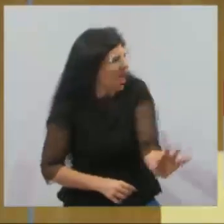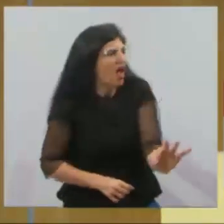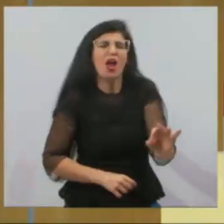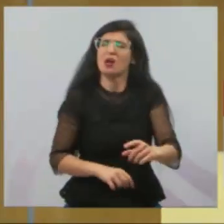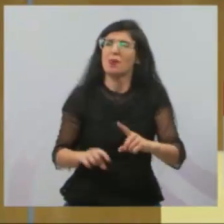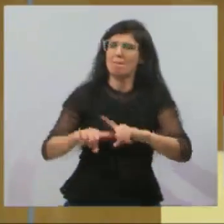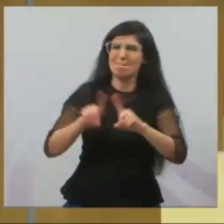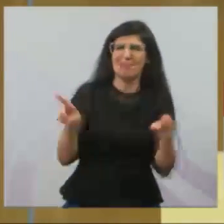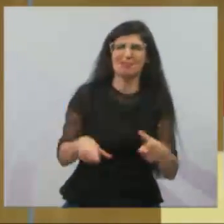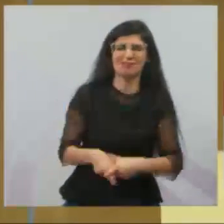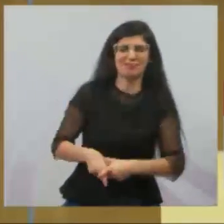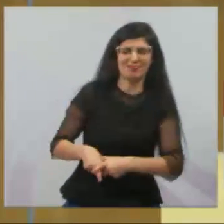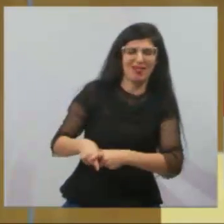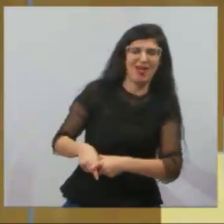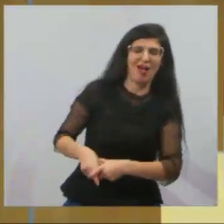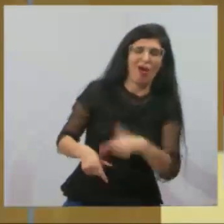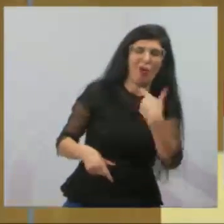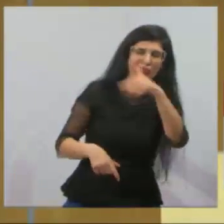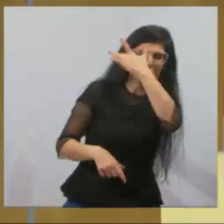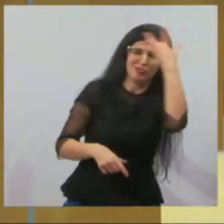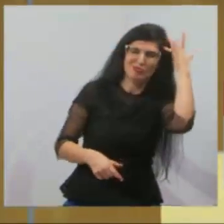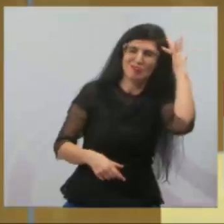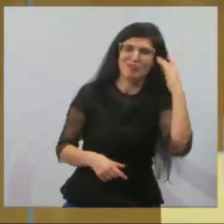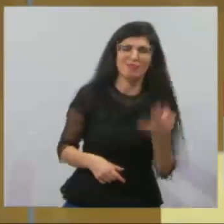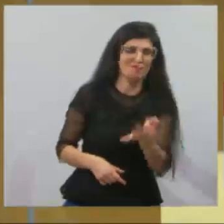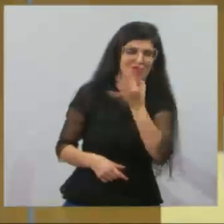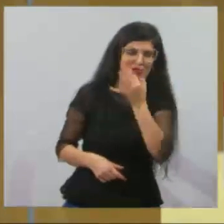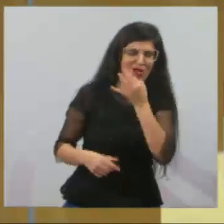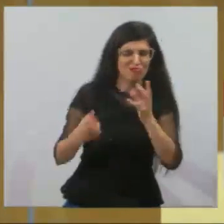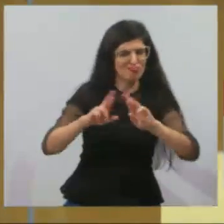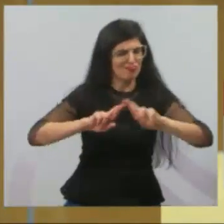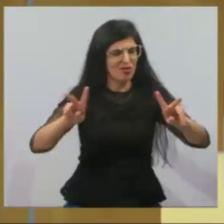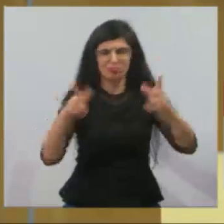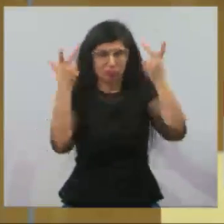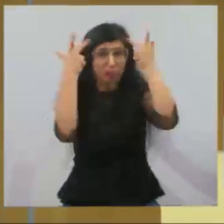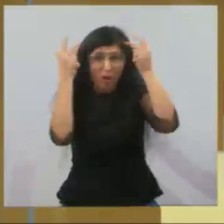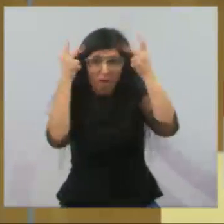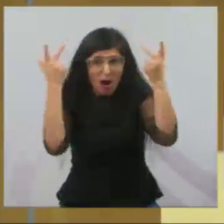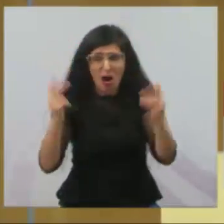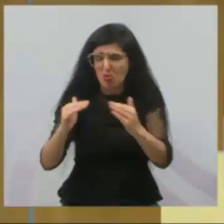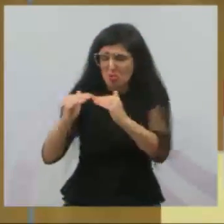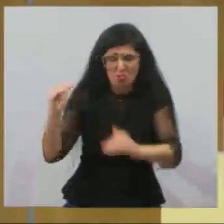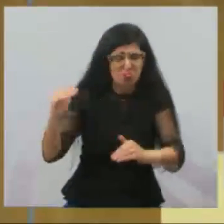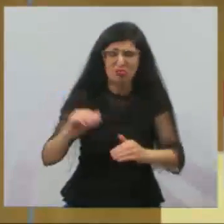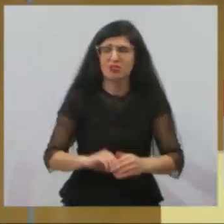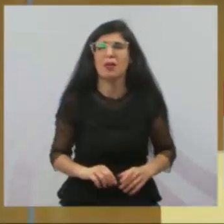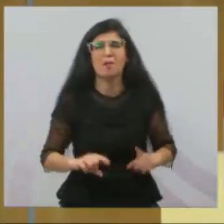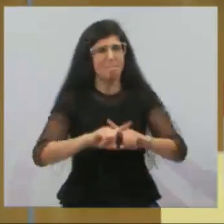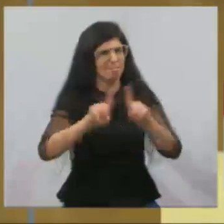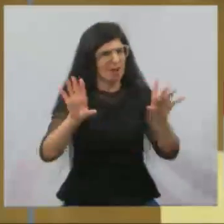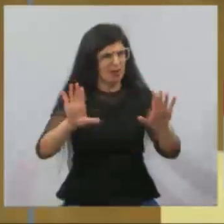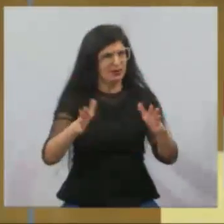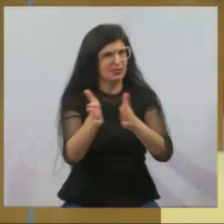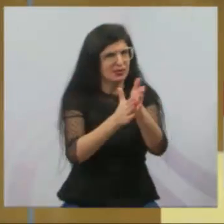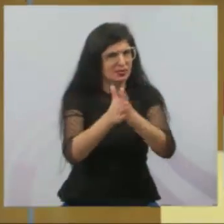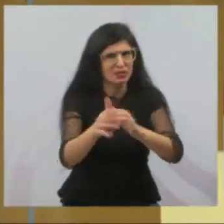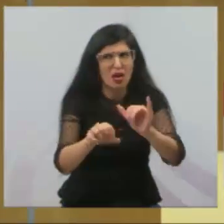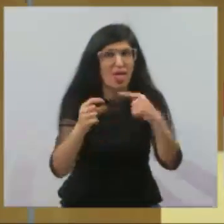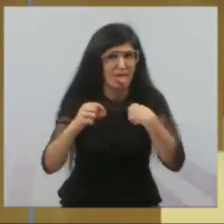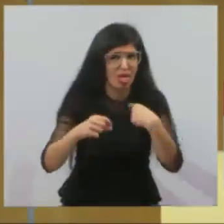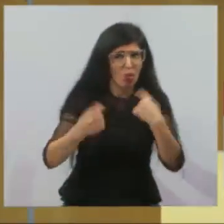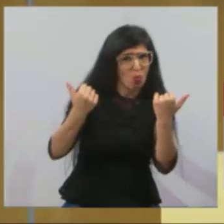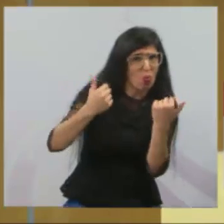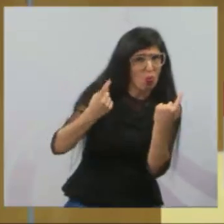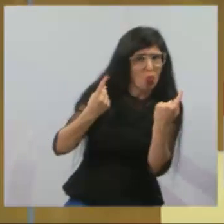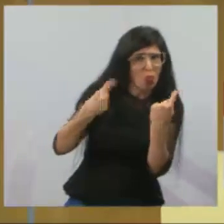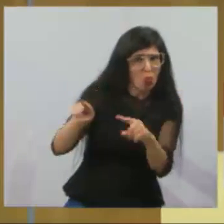foram favorecidos. Então nós estamos criando algumas distorções. Portanto, eu serei contra, por